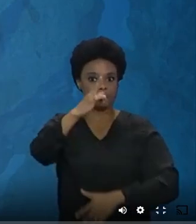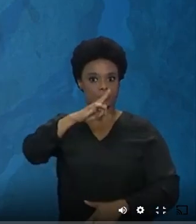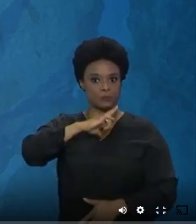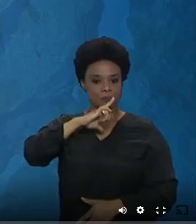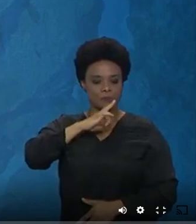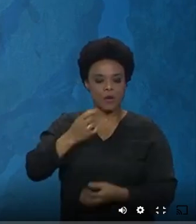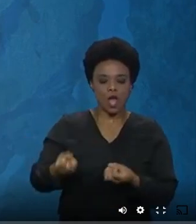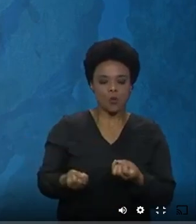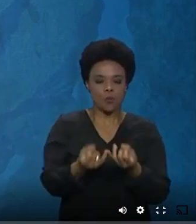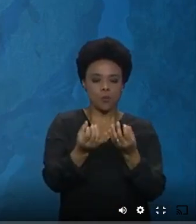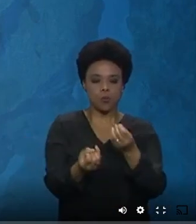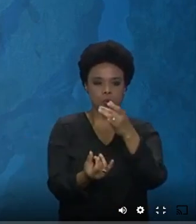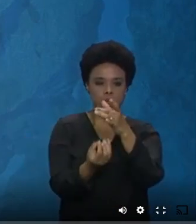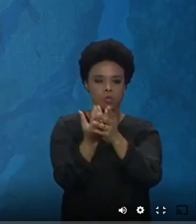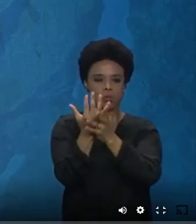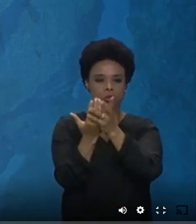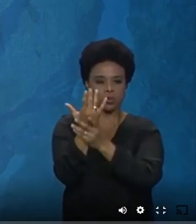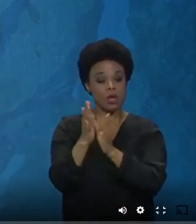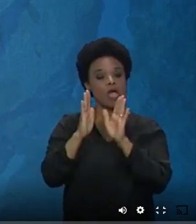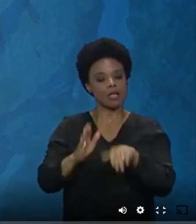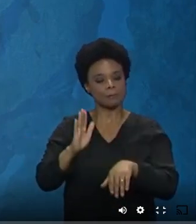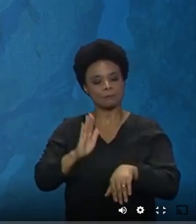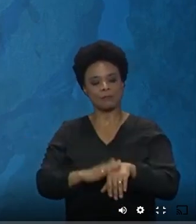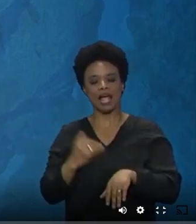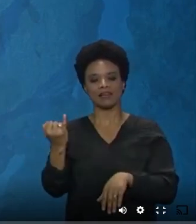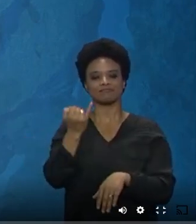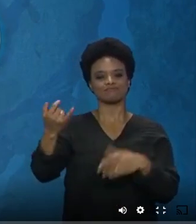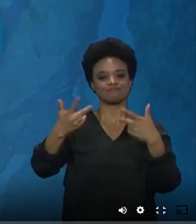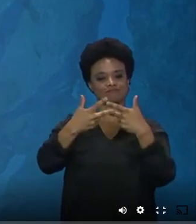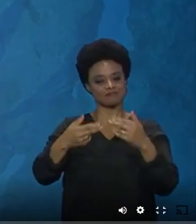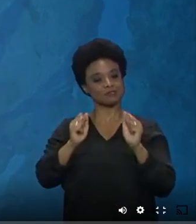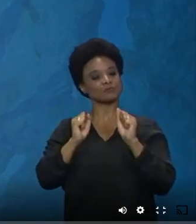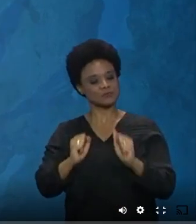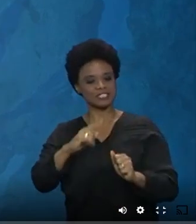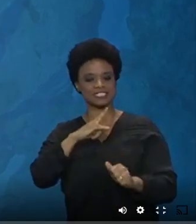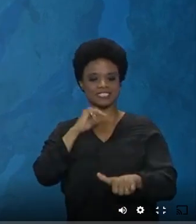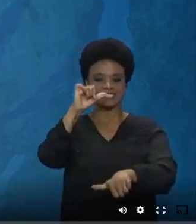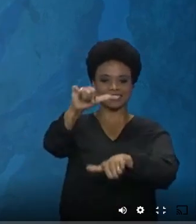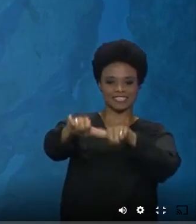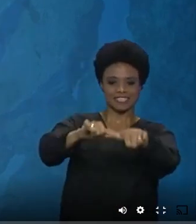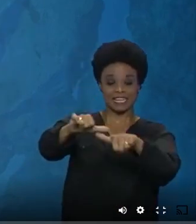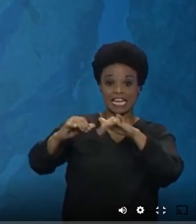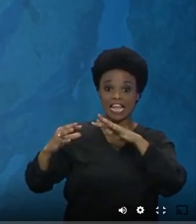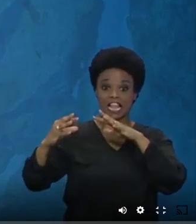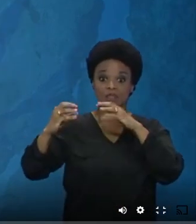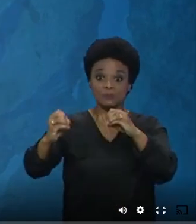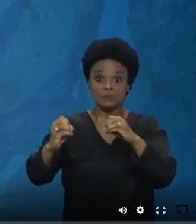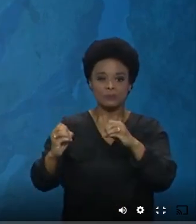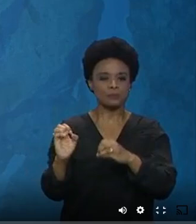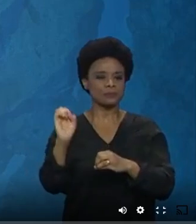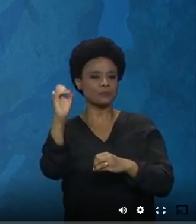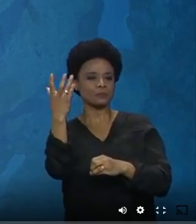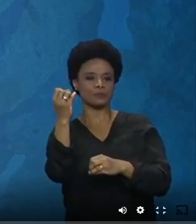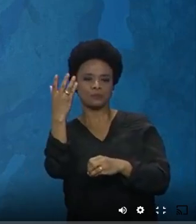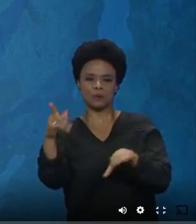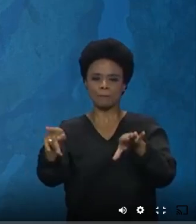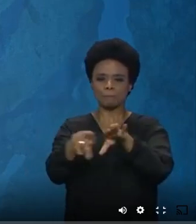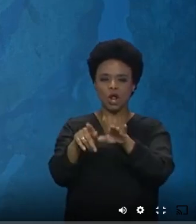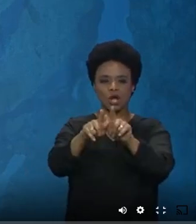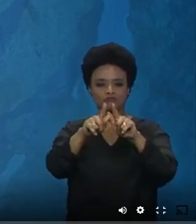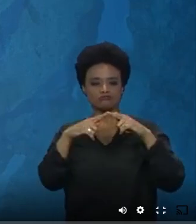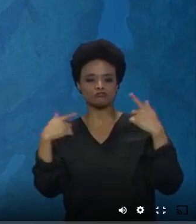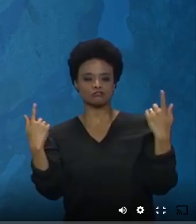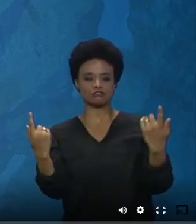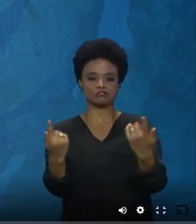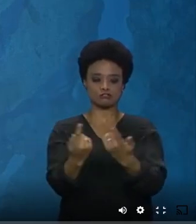de fluido são os principais fatores para que essa transformação ocorra. Esses fatores, somados a diversas condições